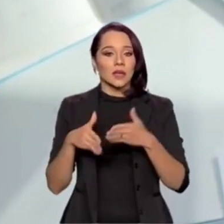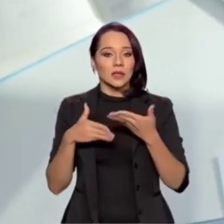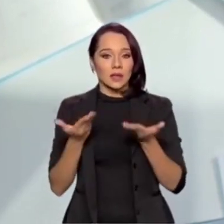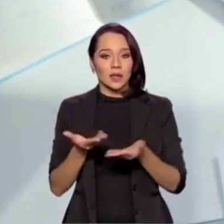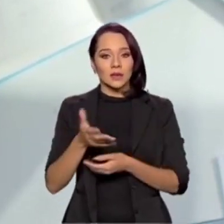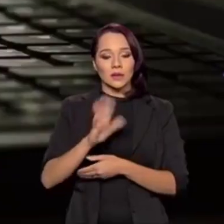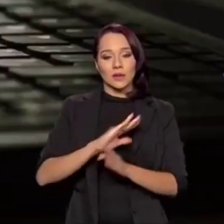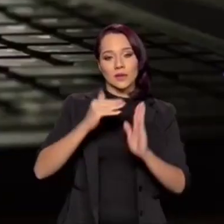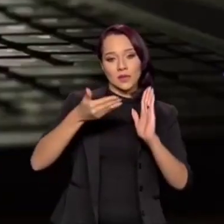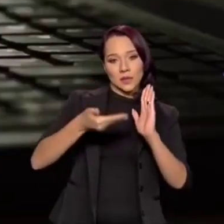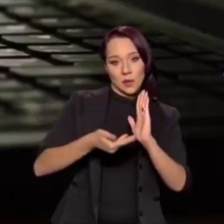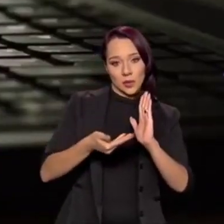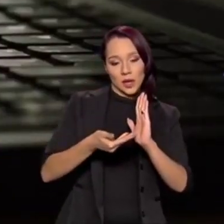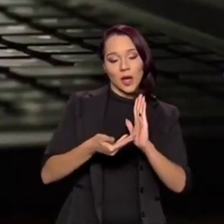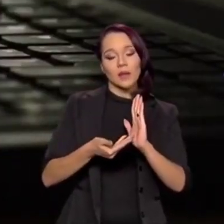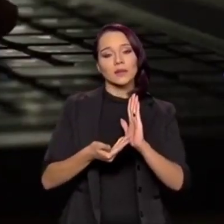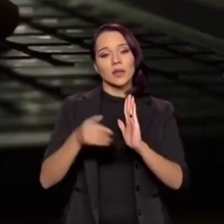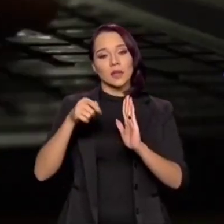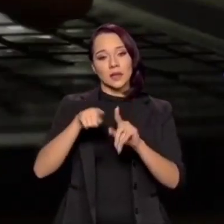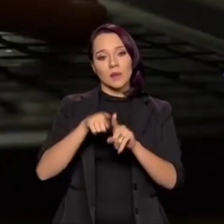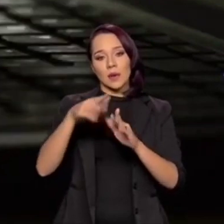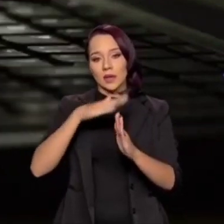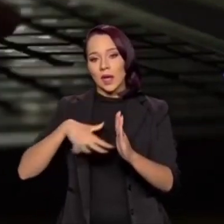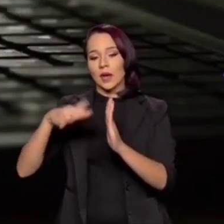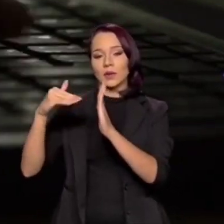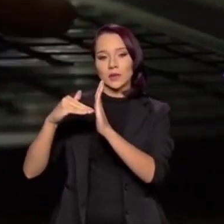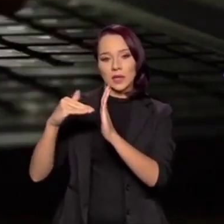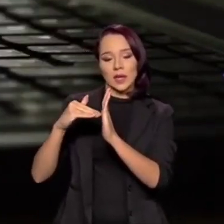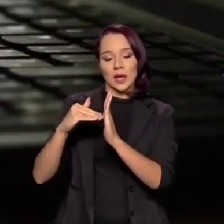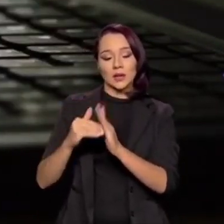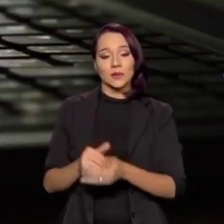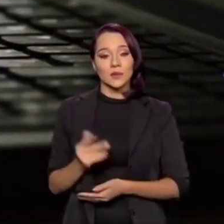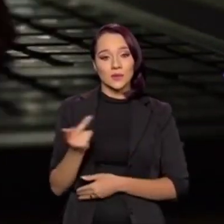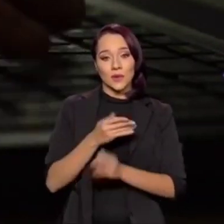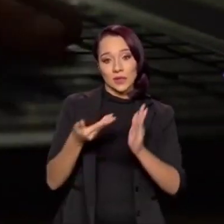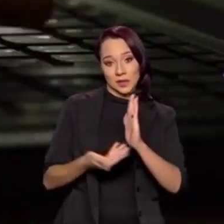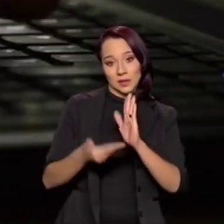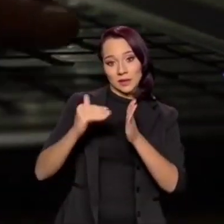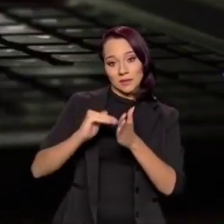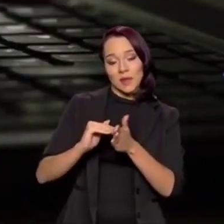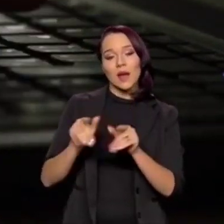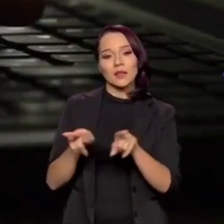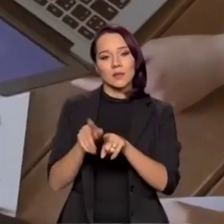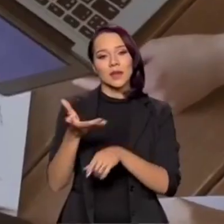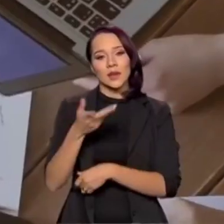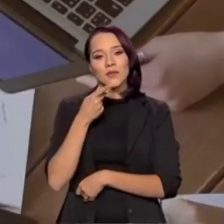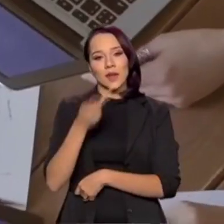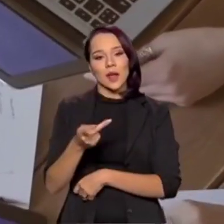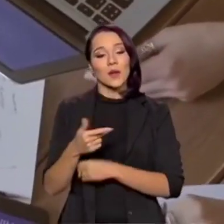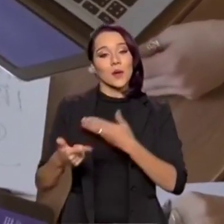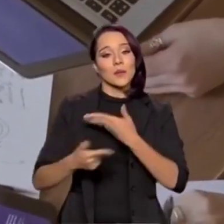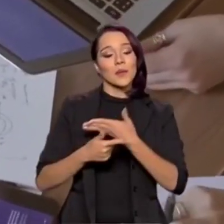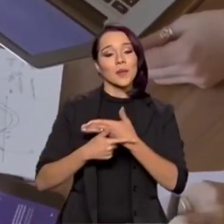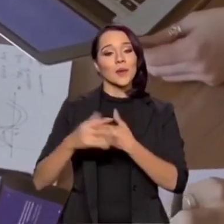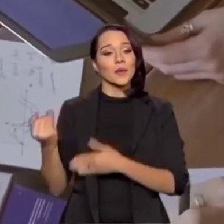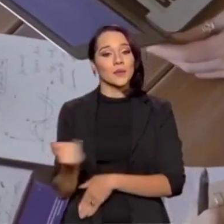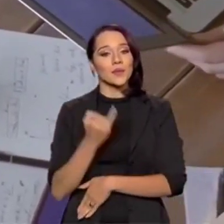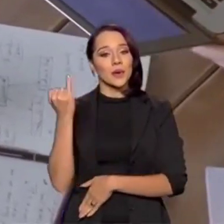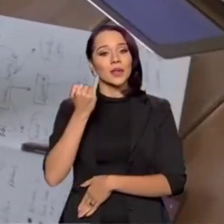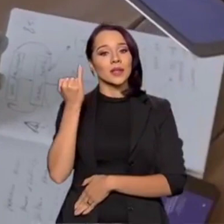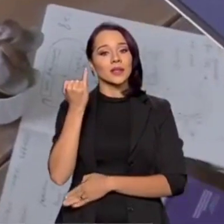na Câmara dos Deputados como no Senado Federal. E aí eu gostaria de registrar, o papel fundamental